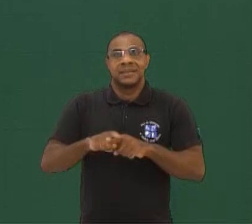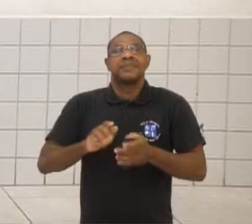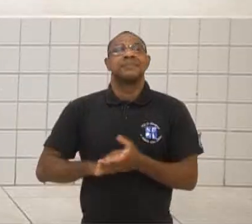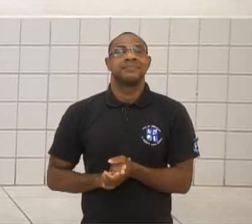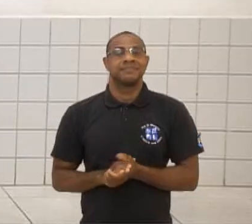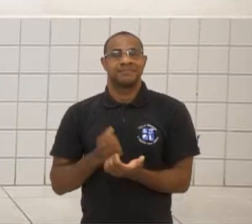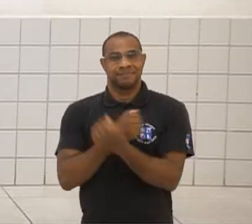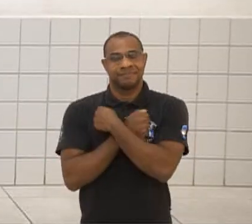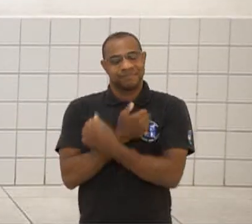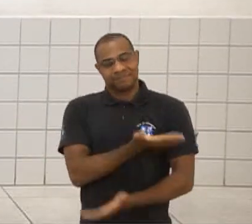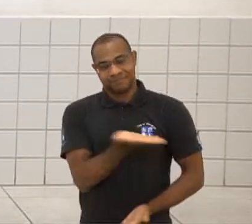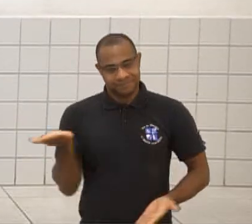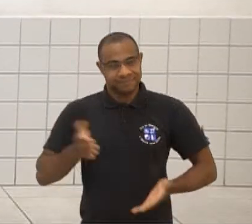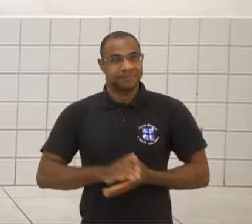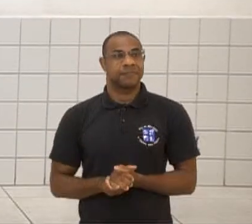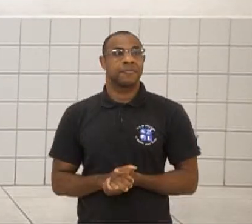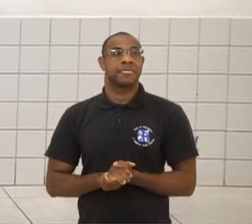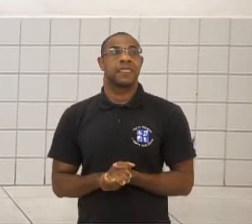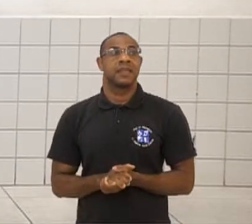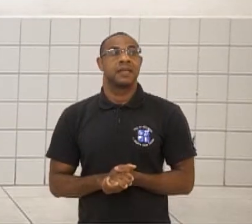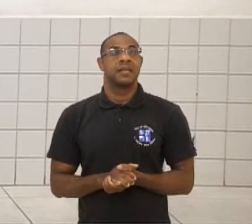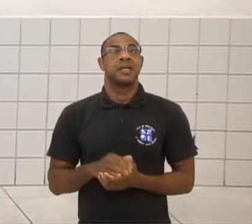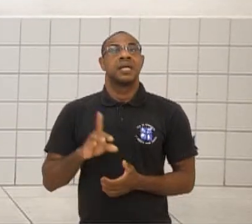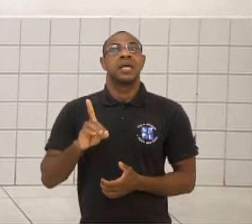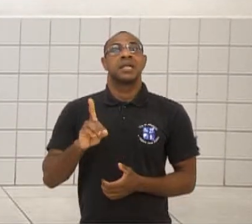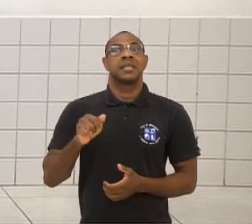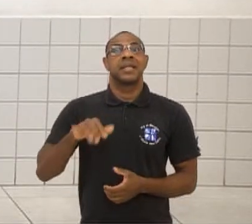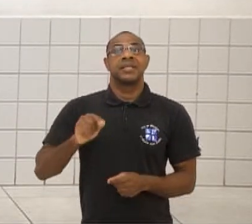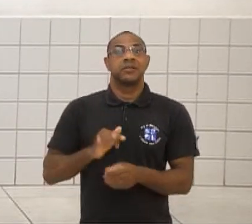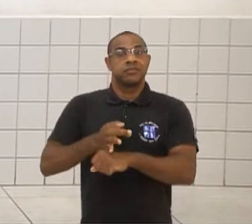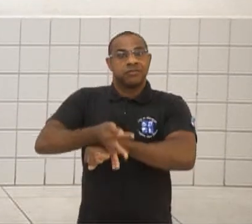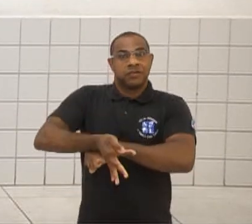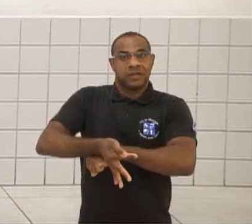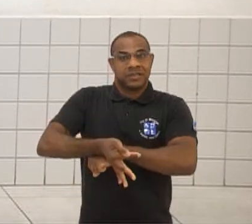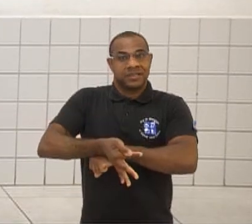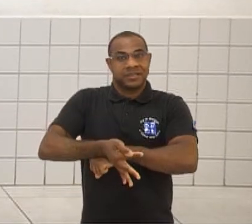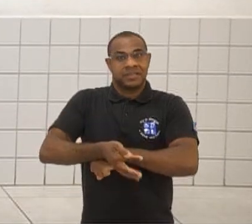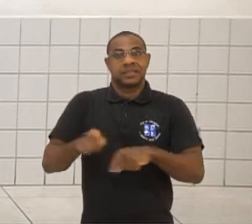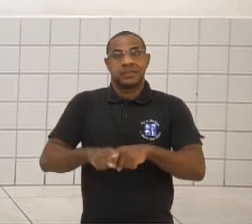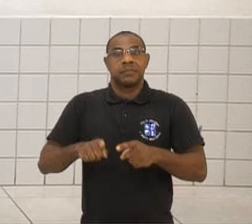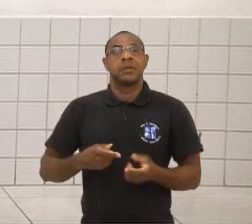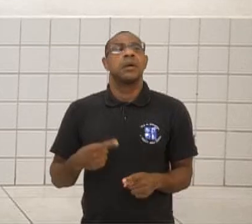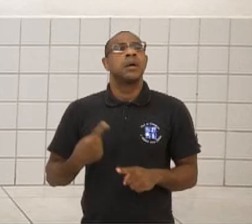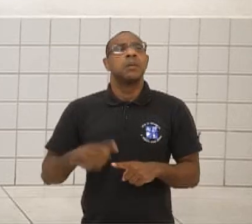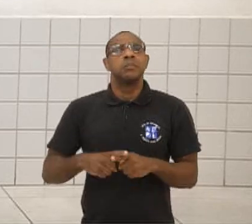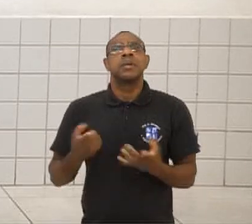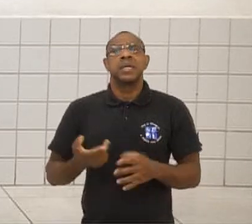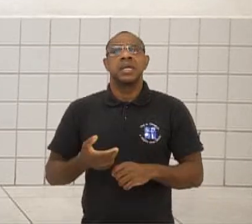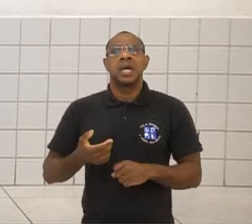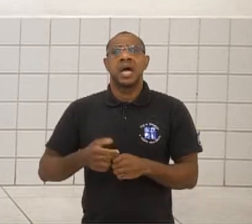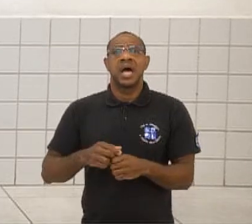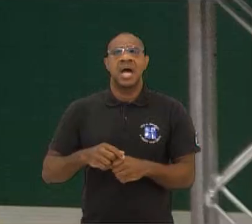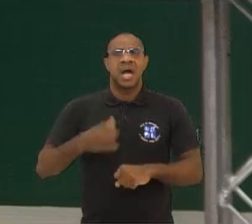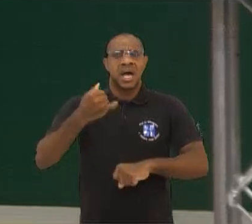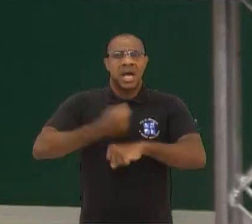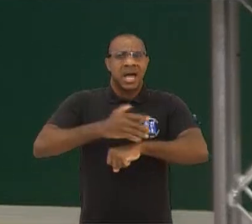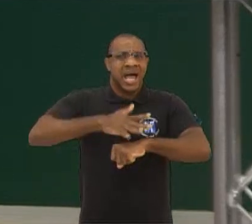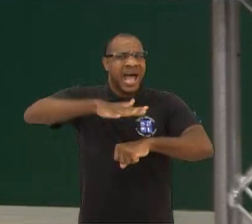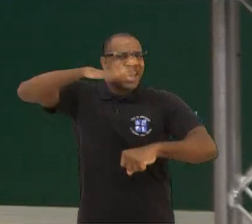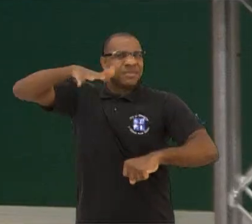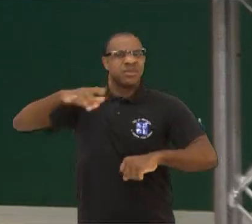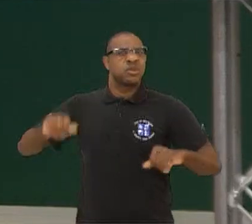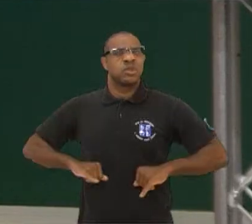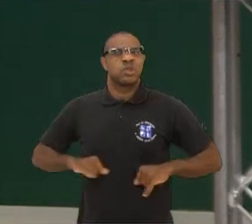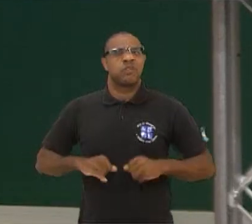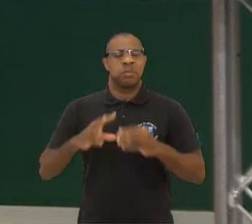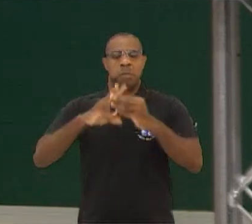Colégio Agrícola, hein, gente? E olha só, o Danilo de Foz do Iguaçu, ele diz assim, por que o alumínio não sofre oxidação? Na realidade, o que